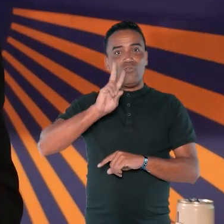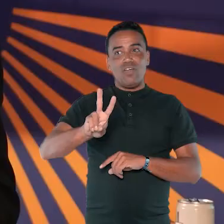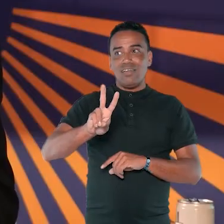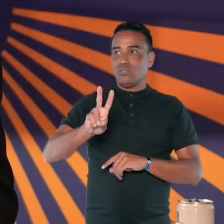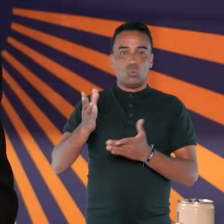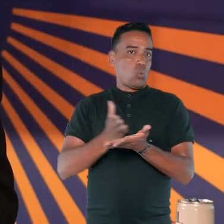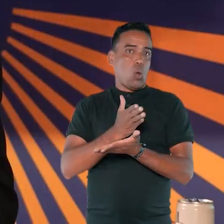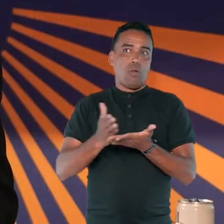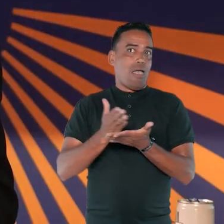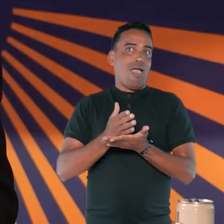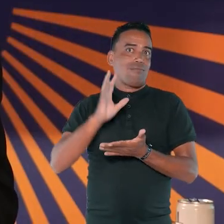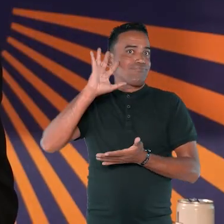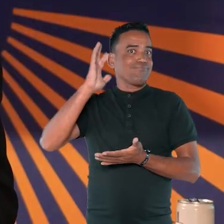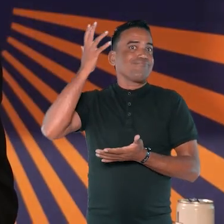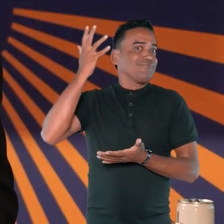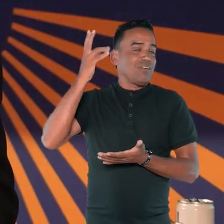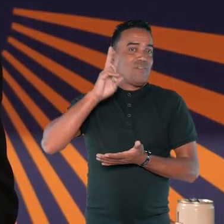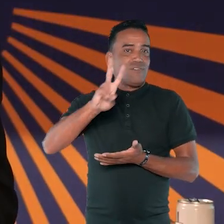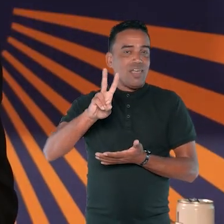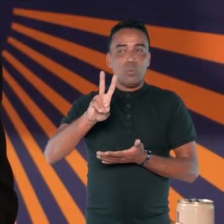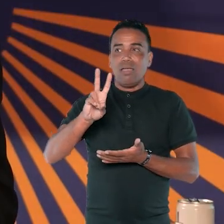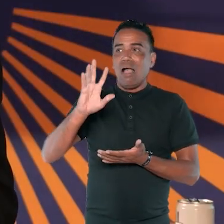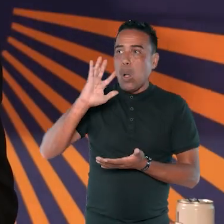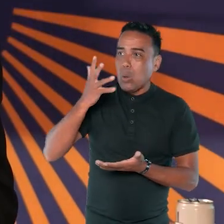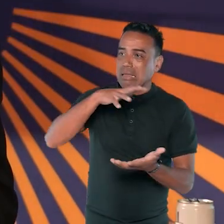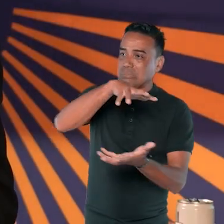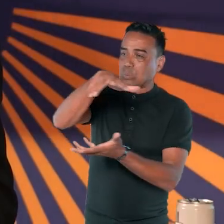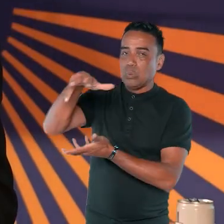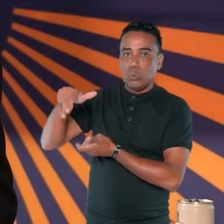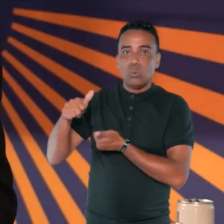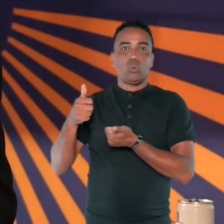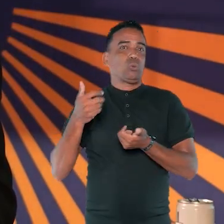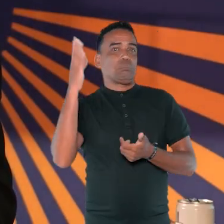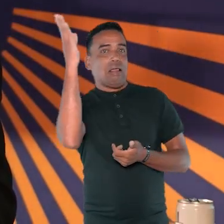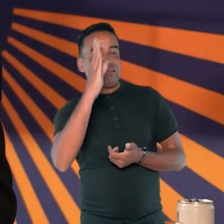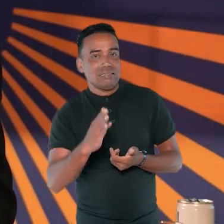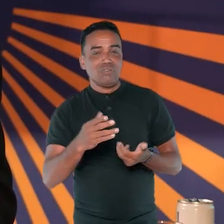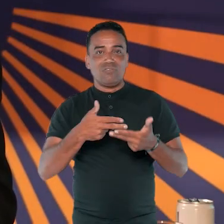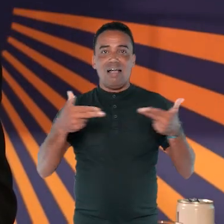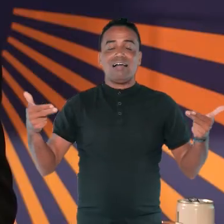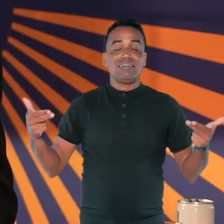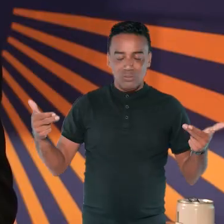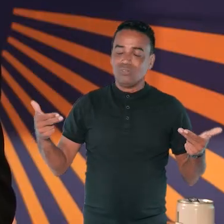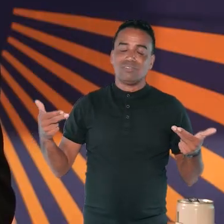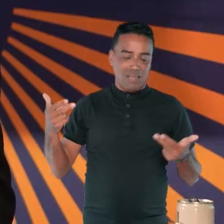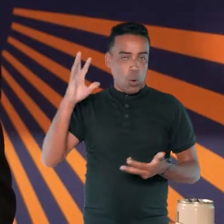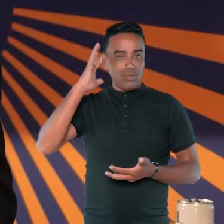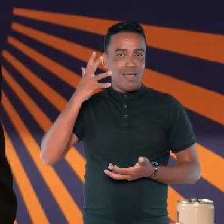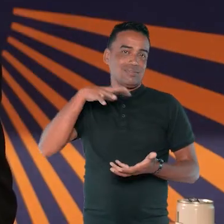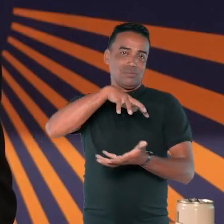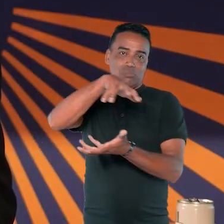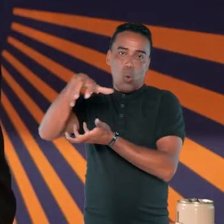qualquer, e vê os dissabores que as pessoas passam no mundo inteiro, não dá